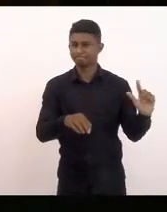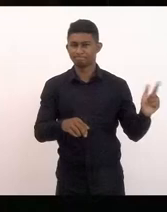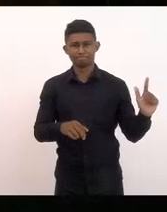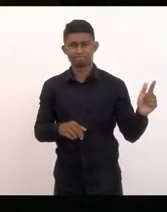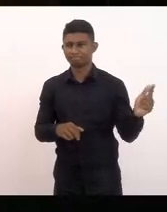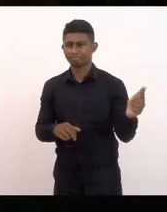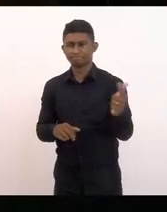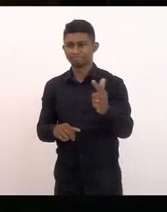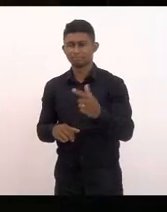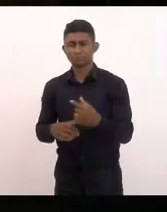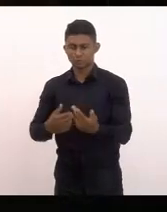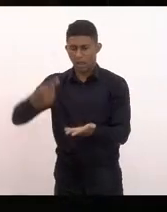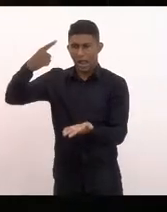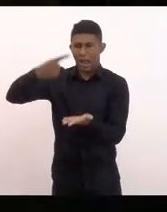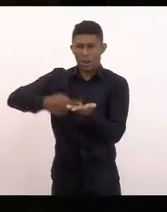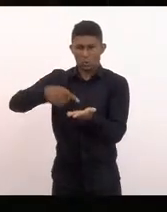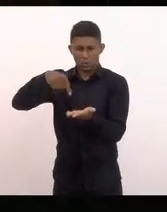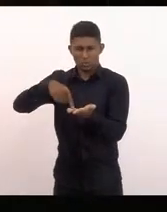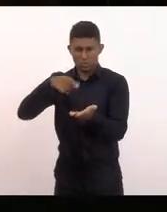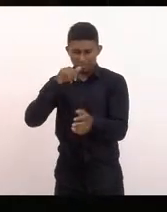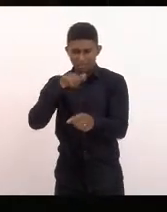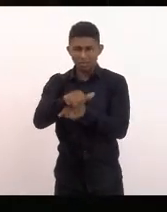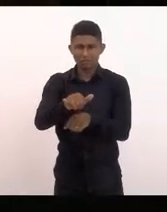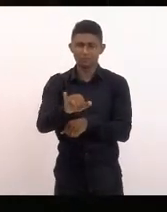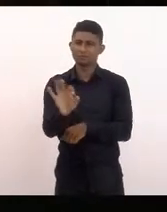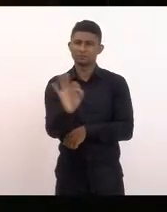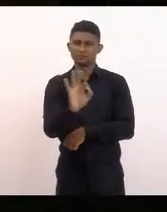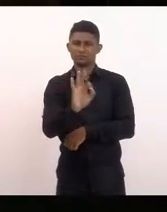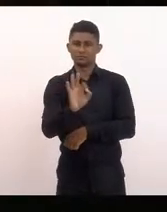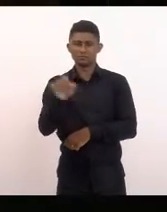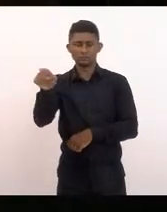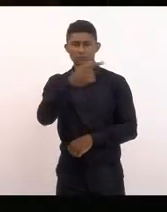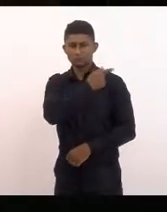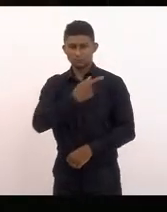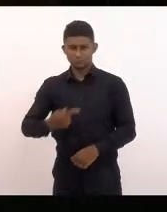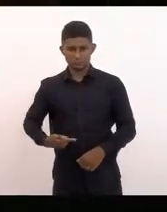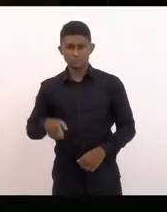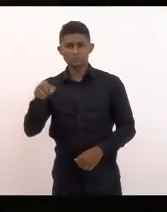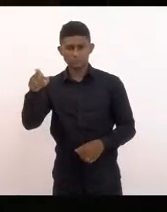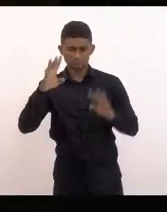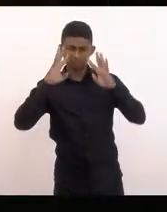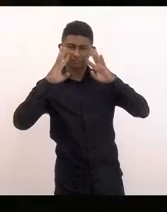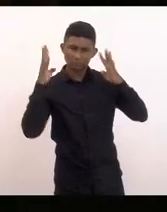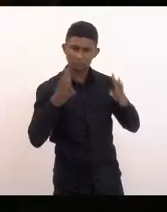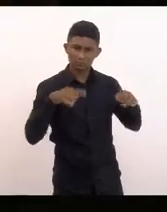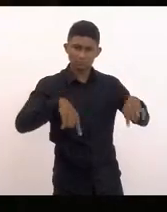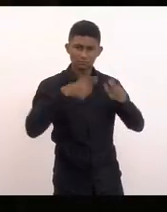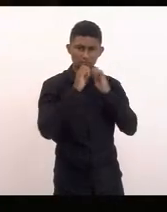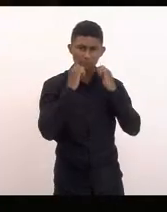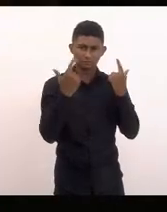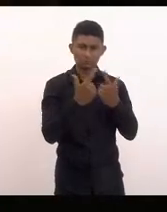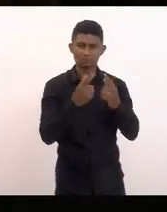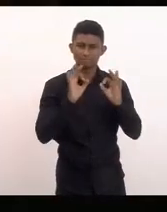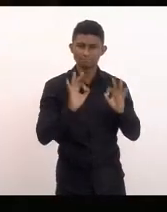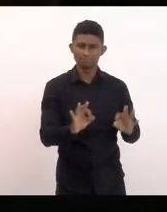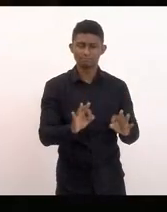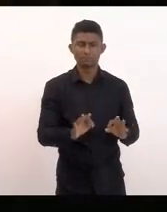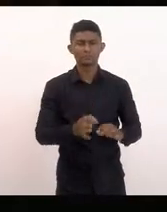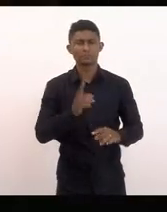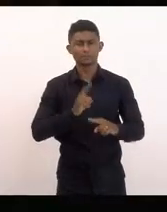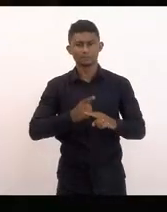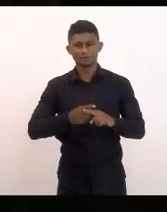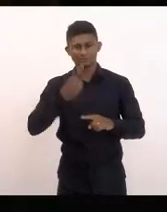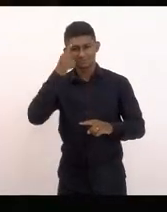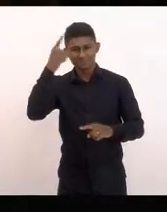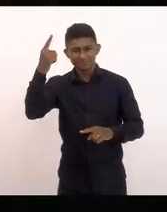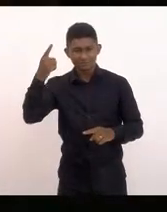acordo quebrado. O governador ouviu o parlamento. E por que ouviu o parlamento, deputada Lucinha? Porque no amplo